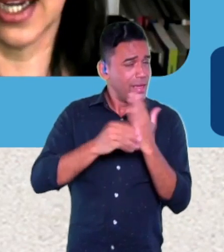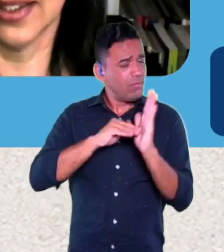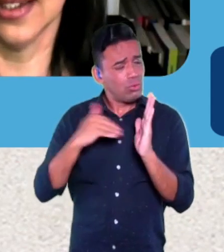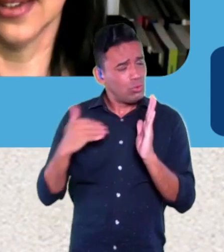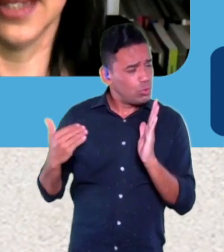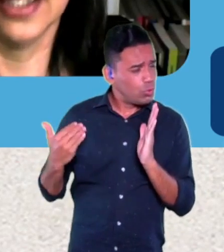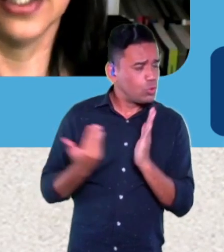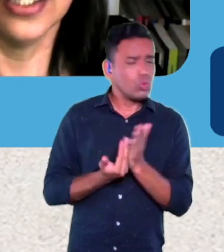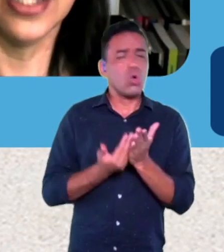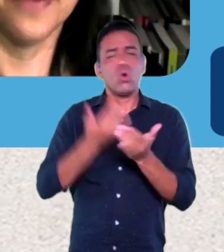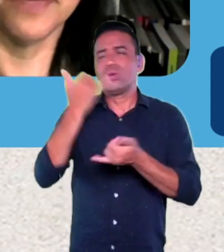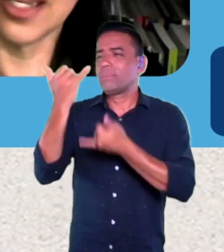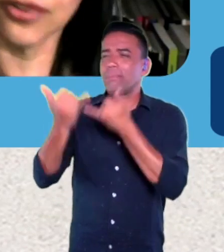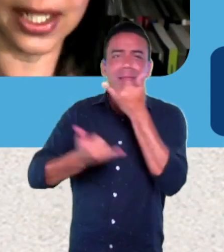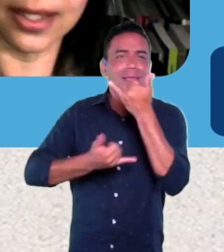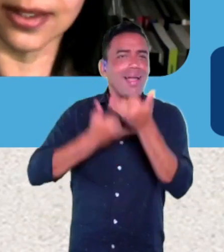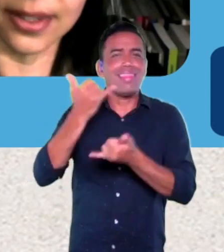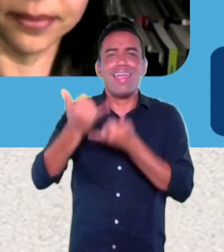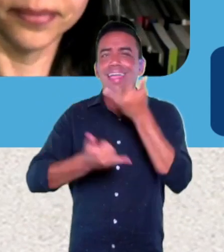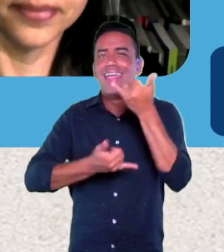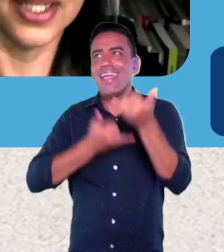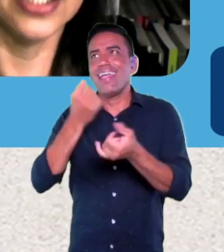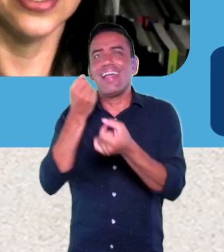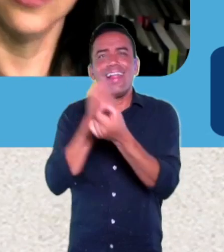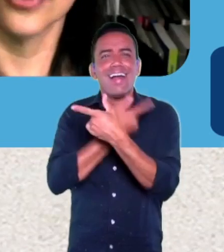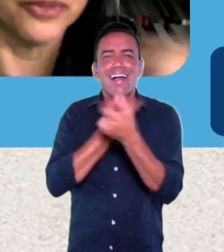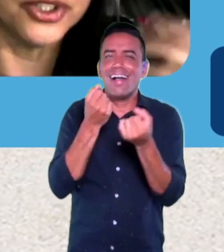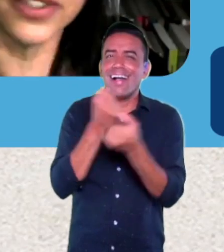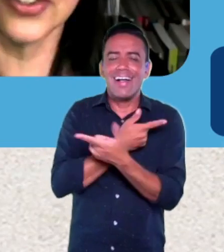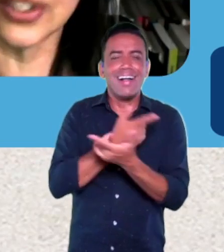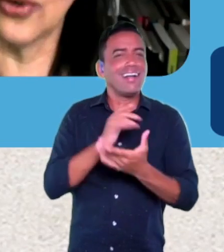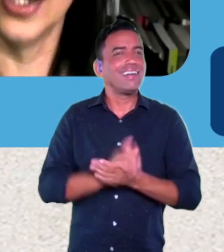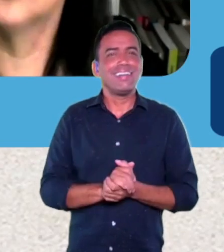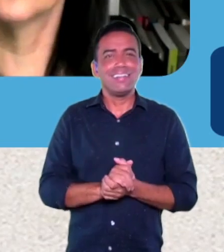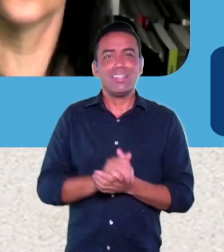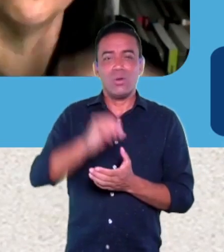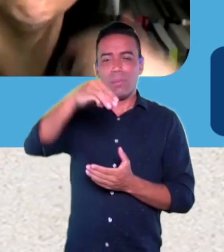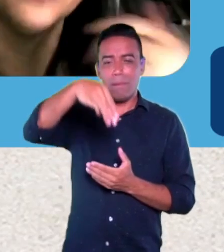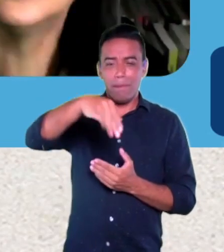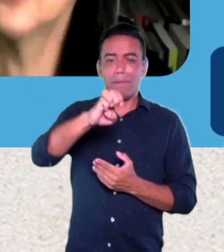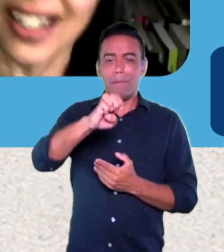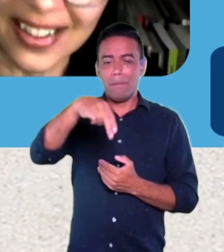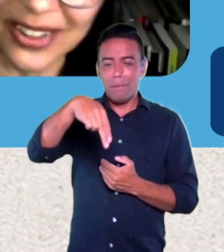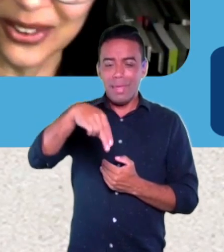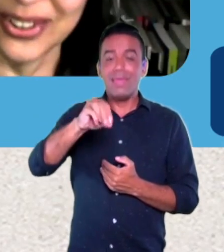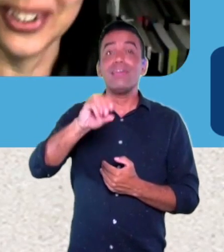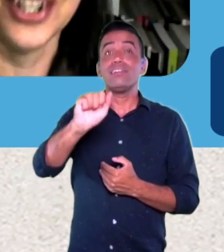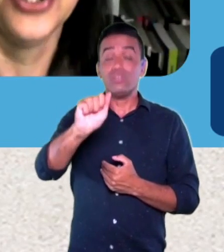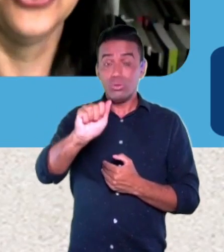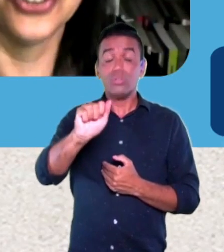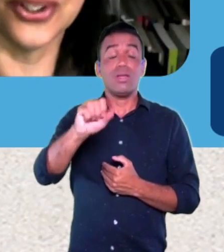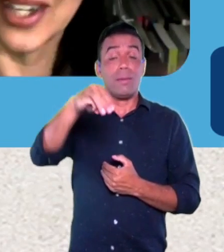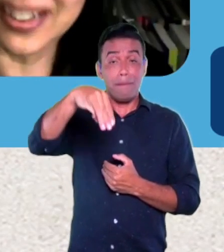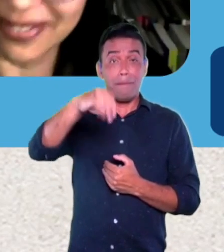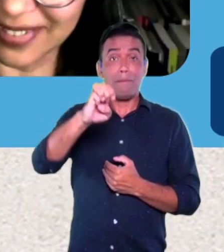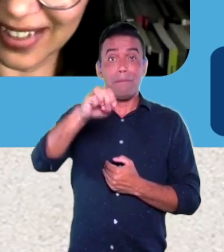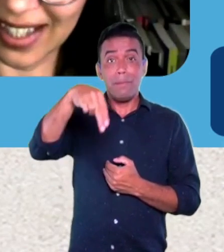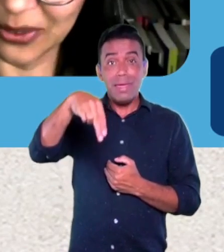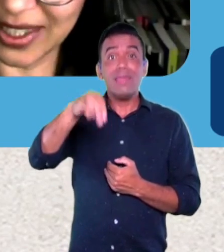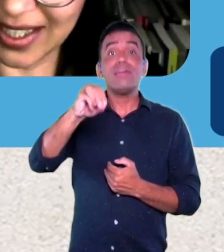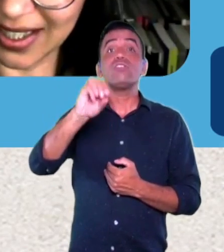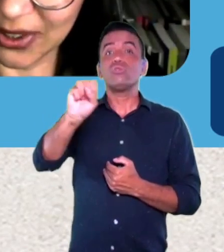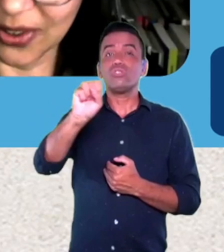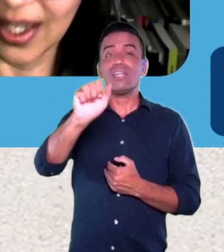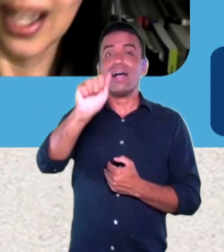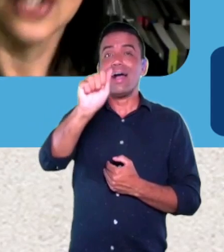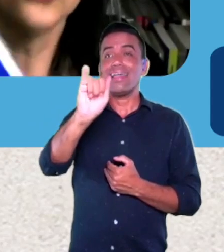essa brincadeira, né? Ele é menos ainda, né? Depois de 25 anos, eu sou menos ainda do que eu era lá